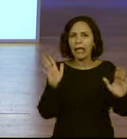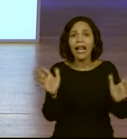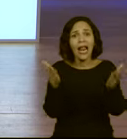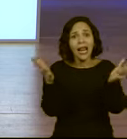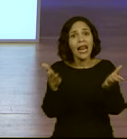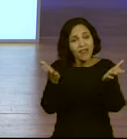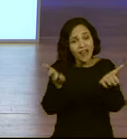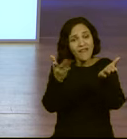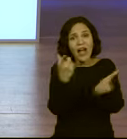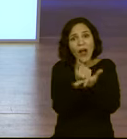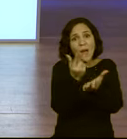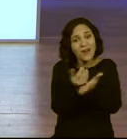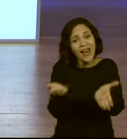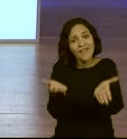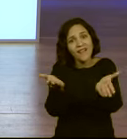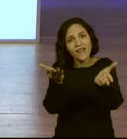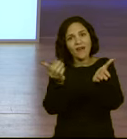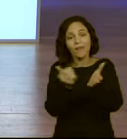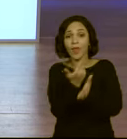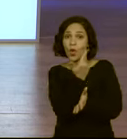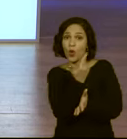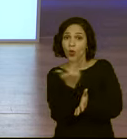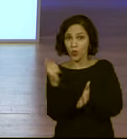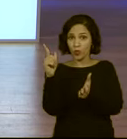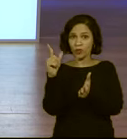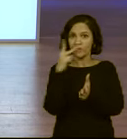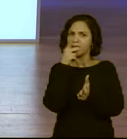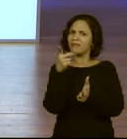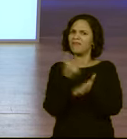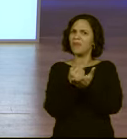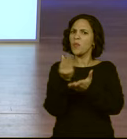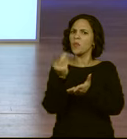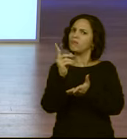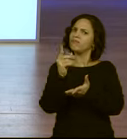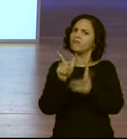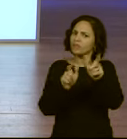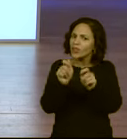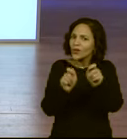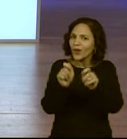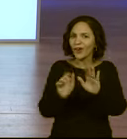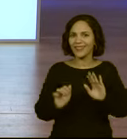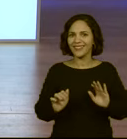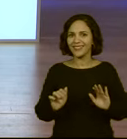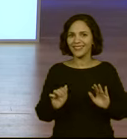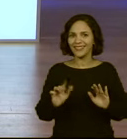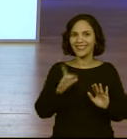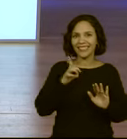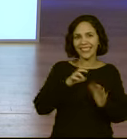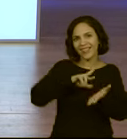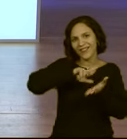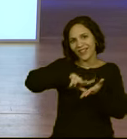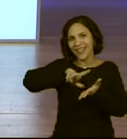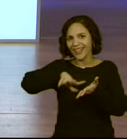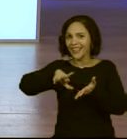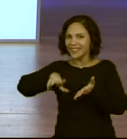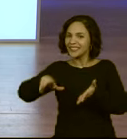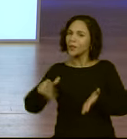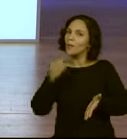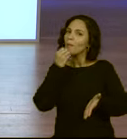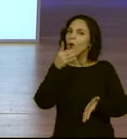incentivando o consumo e tem outras que criticam o excesso de consumo Ah é Então vamos